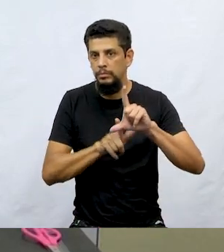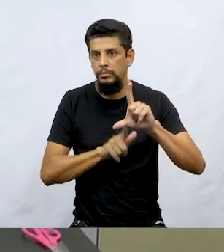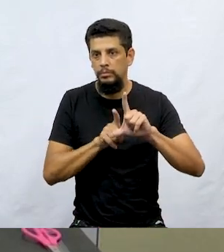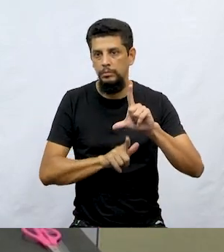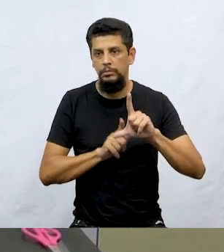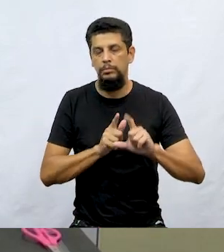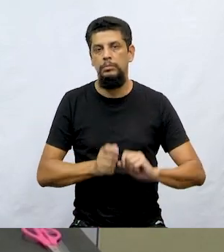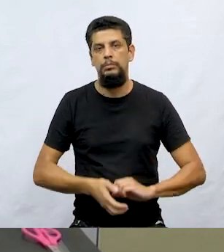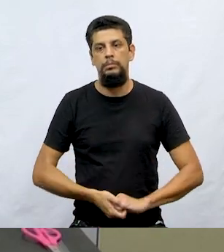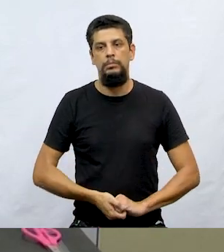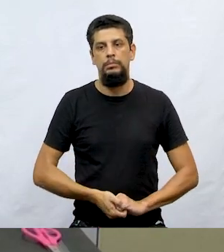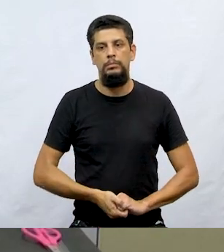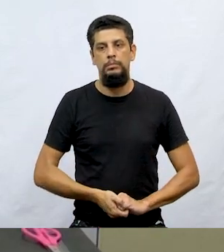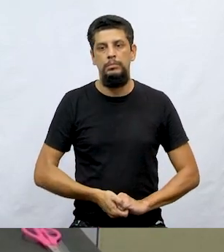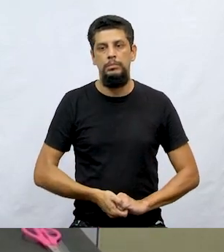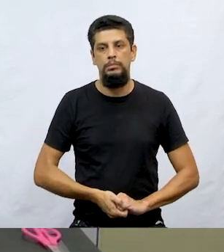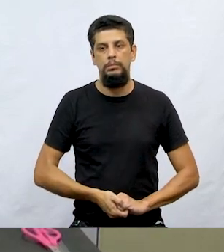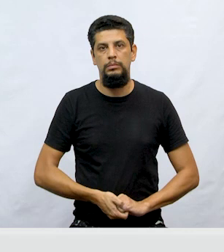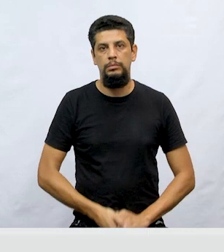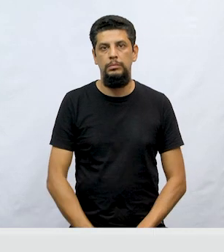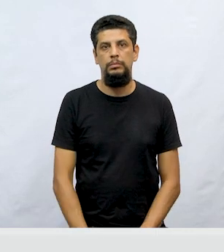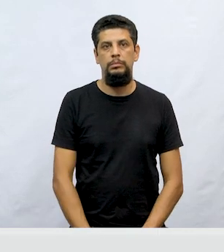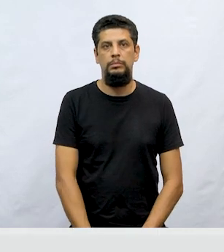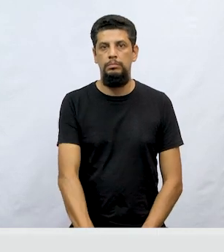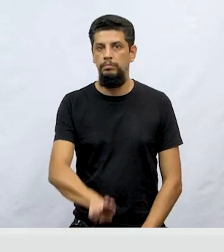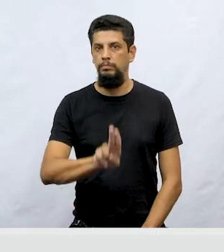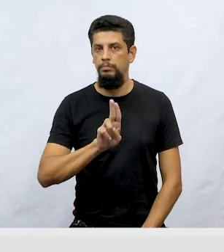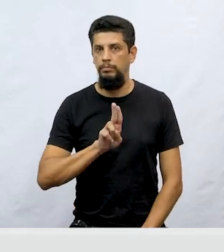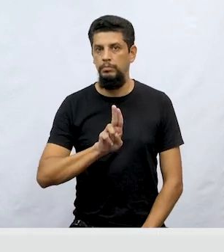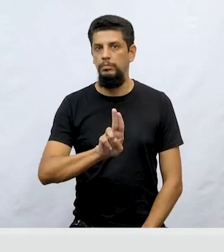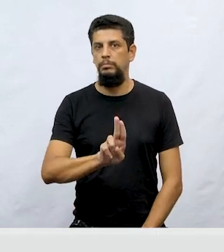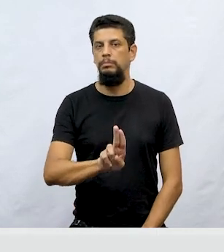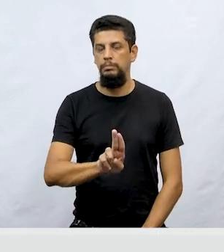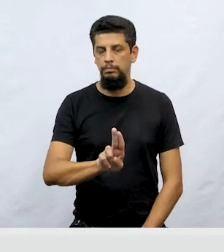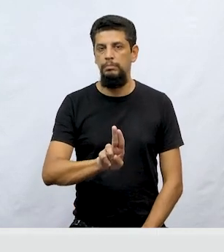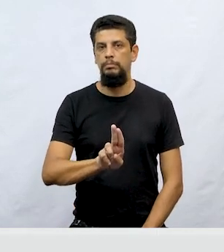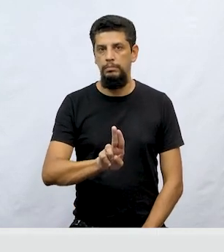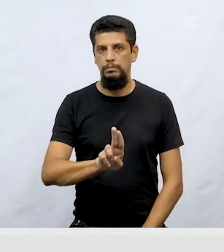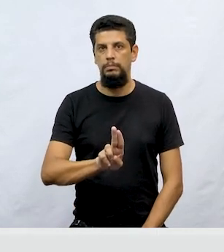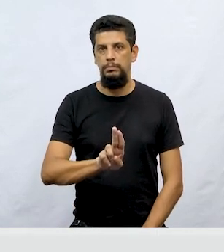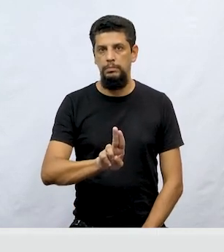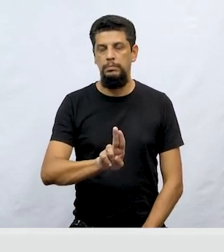professora? A próxima letra é a letra U.